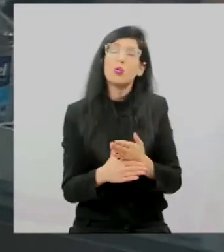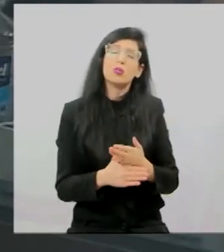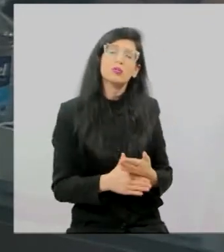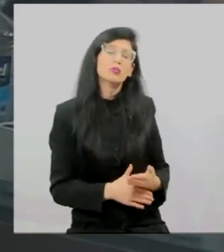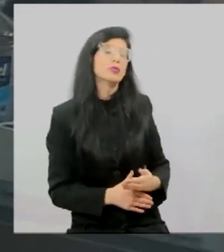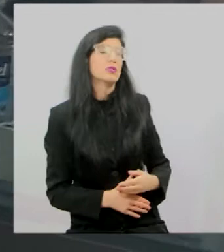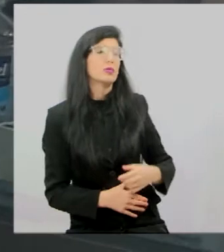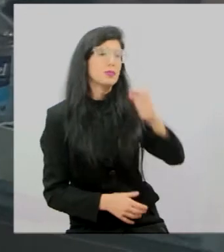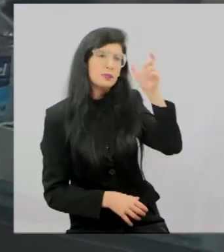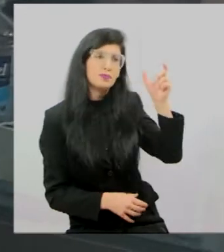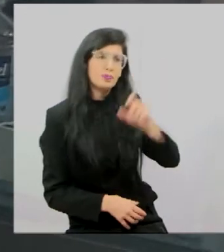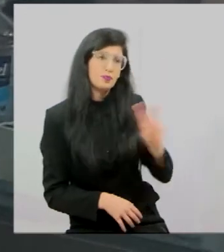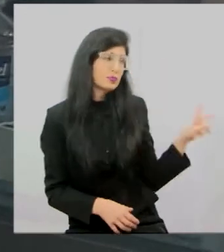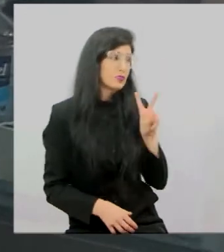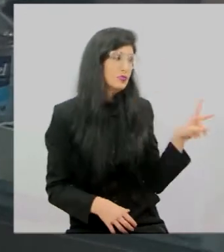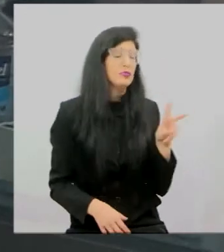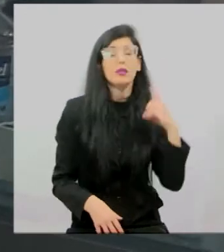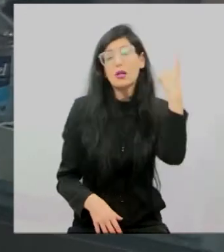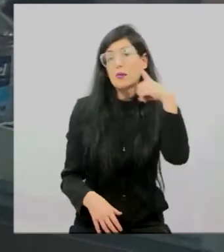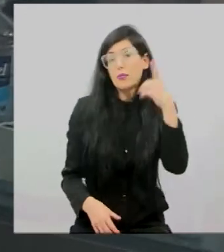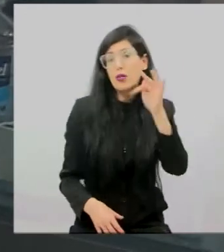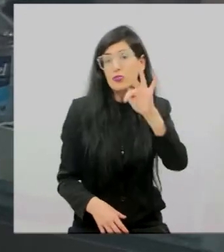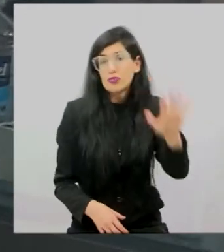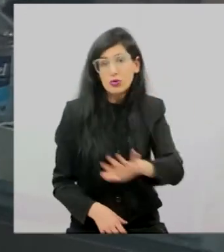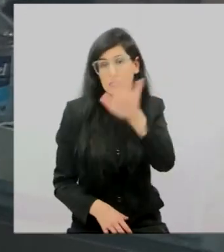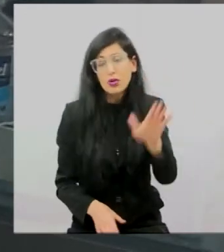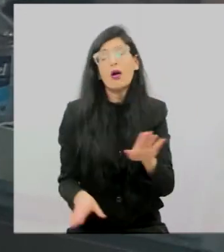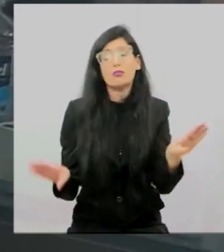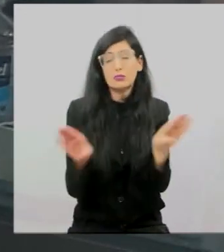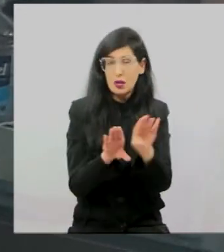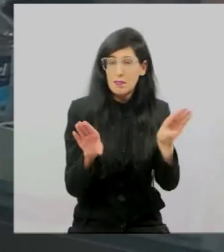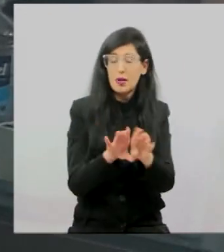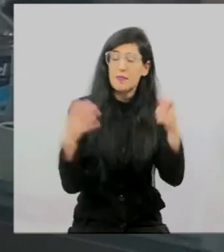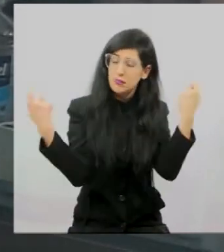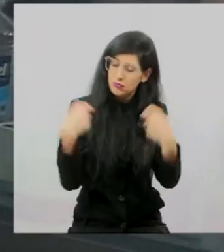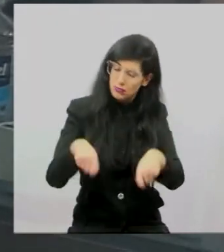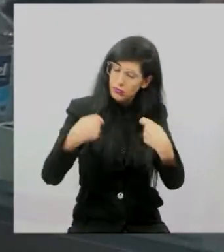representantes, deputados federais, têm que brigar por nós, sim, agora.